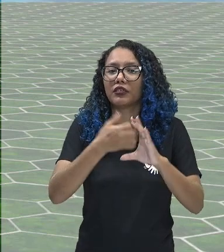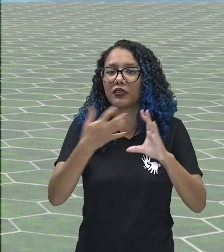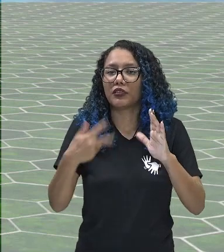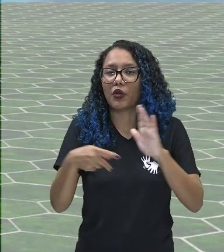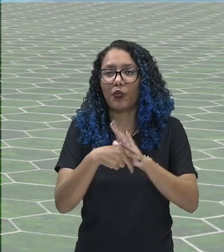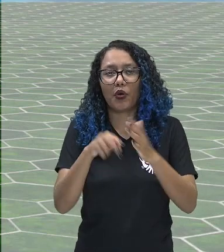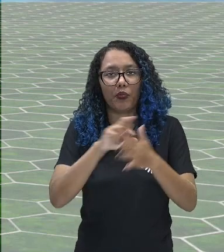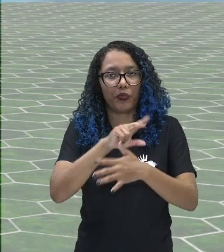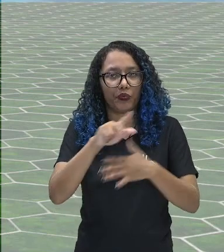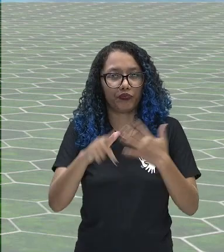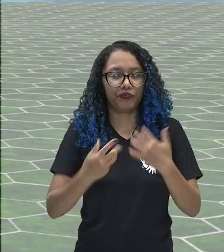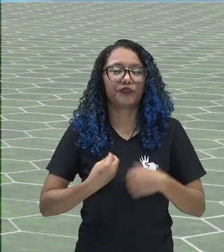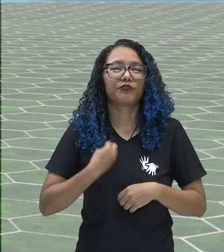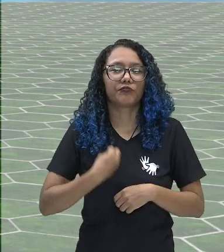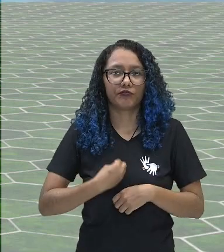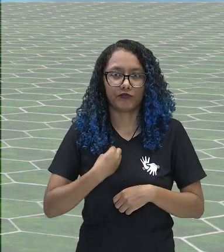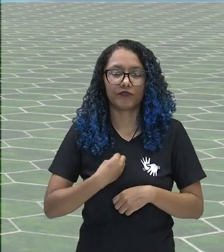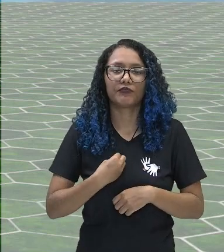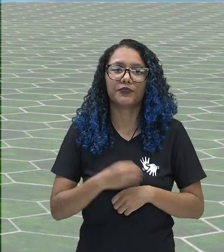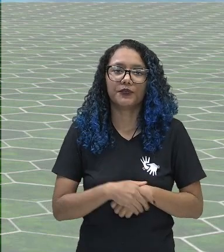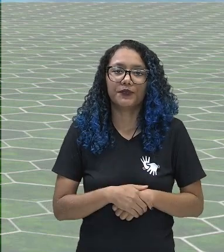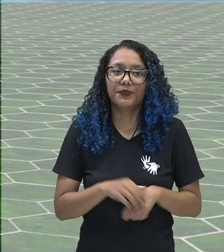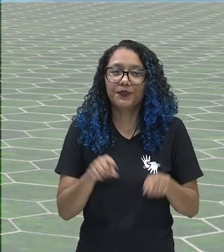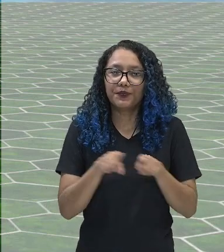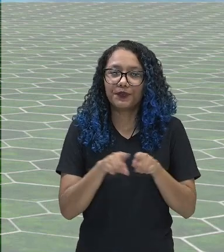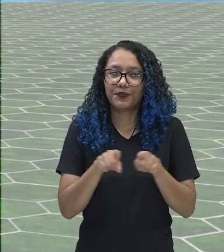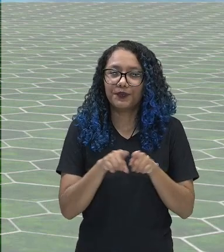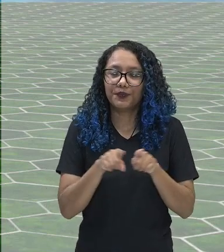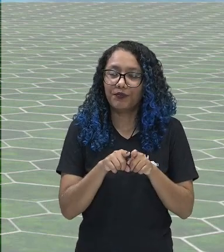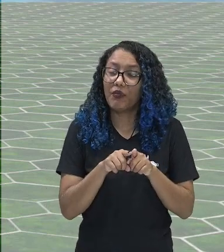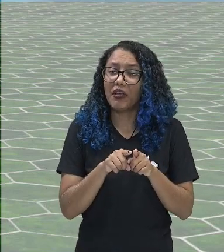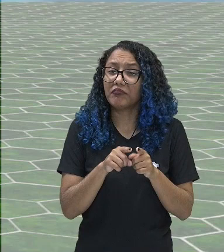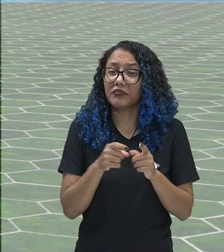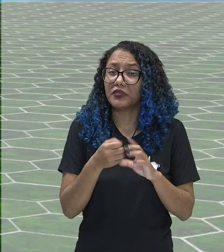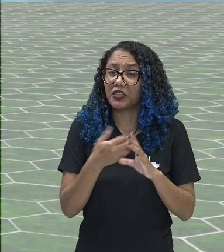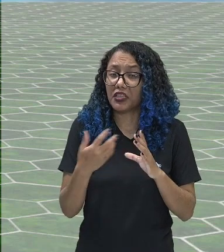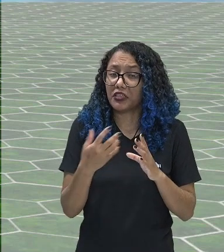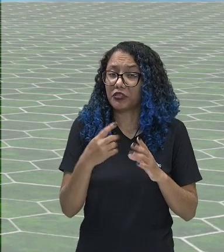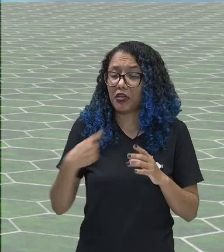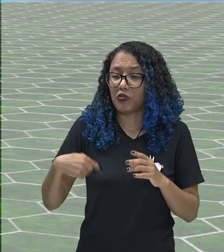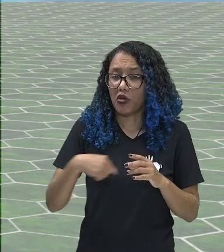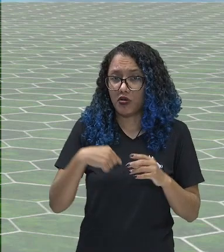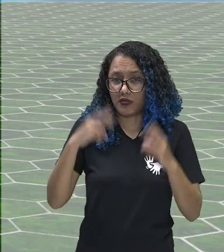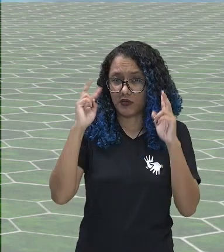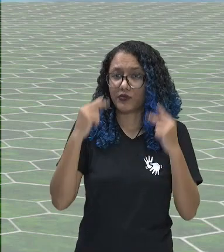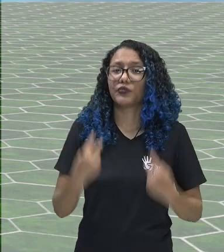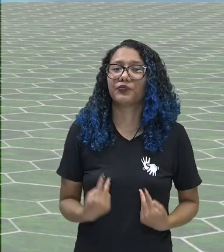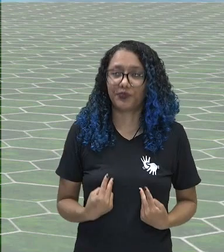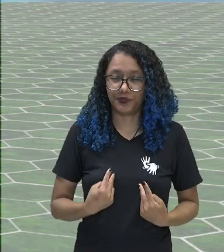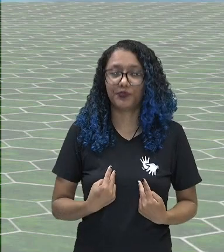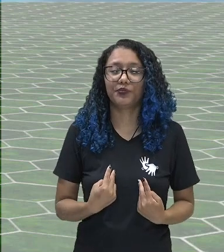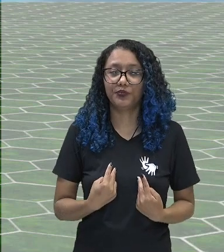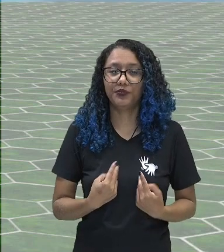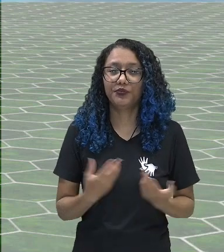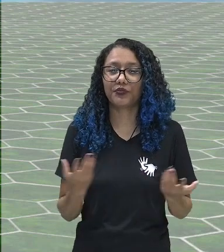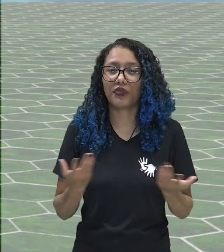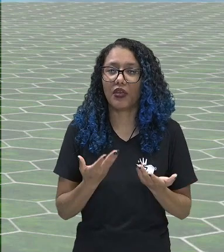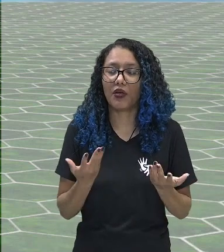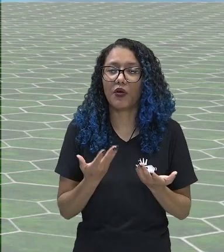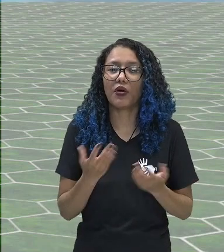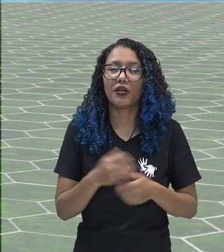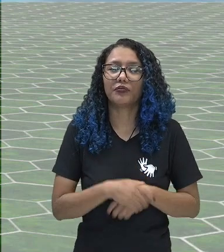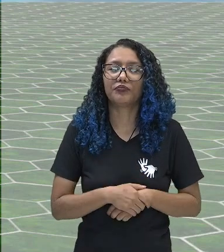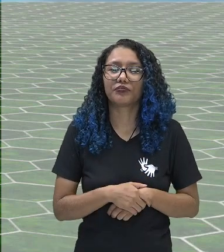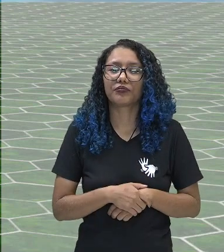vivos e também aqui na nossa espécie humana. Então, nós vamos ver aí o que no